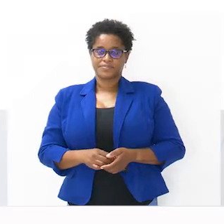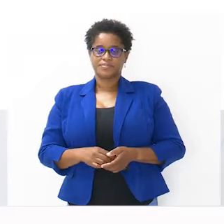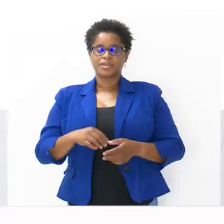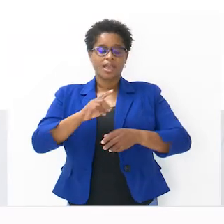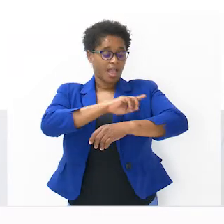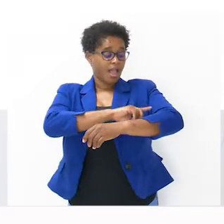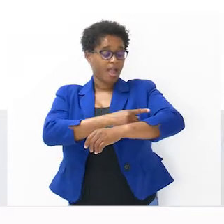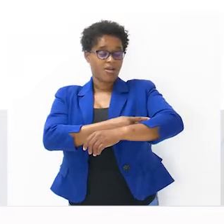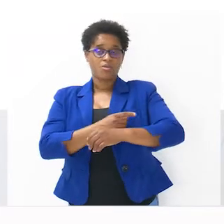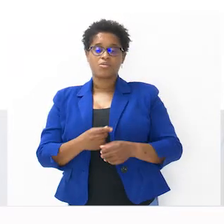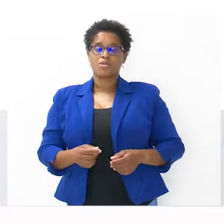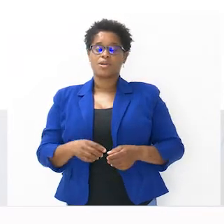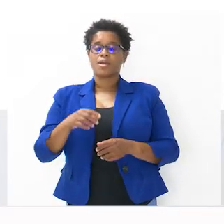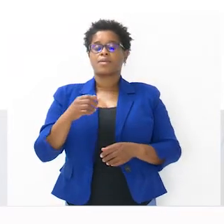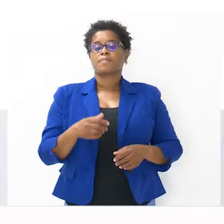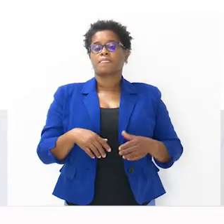Ângulo